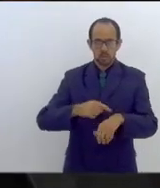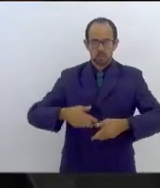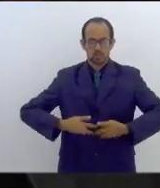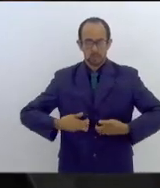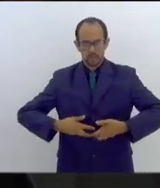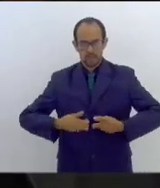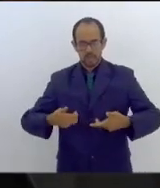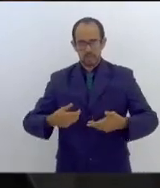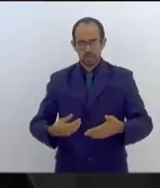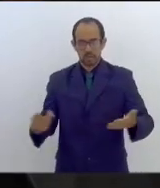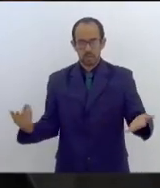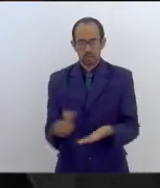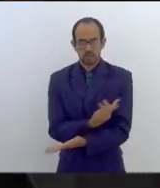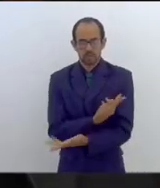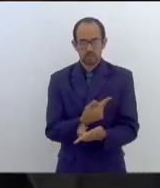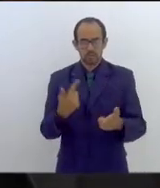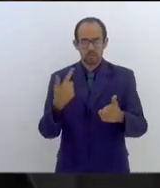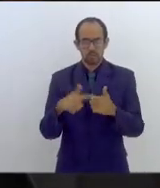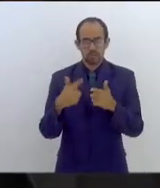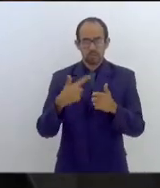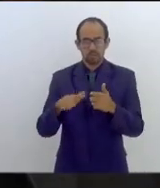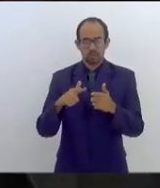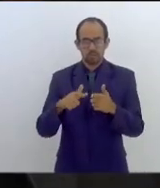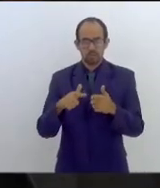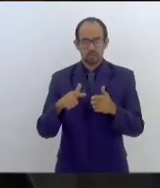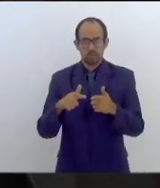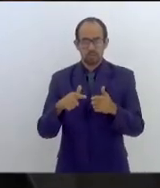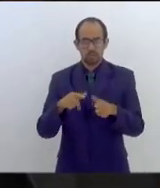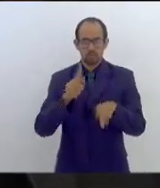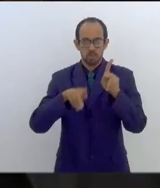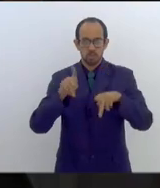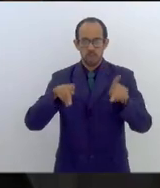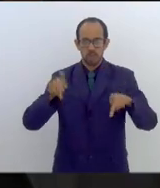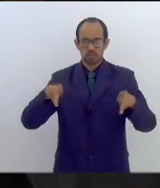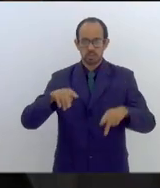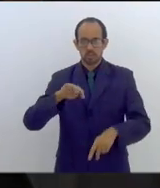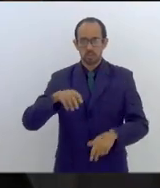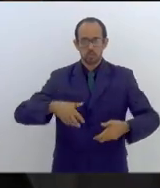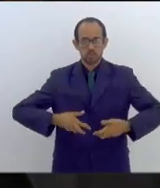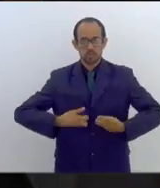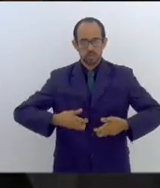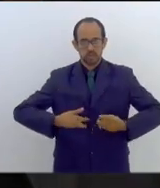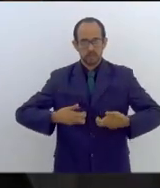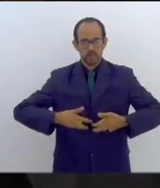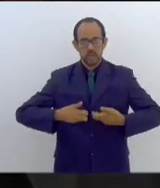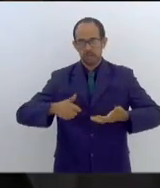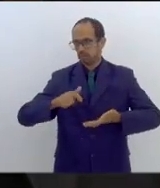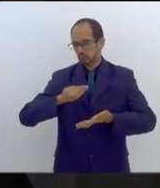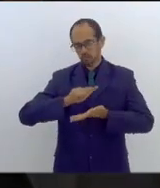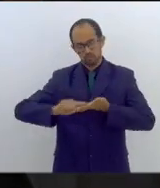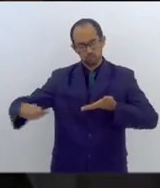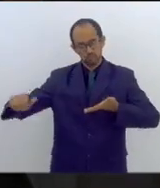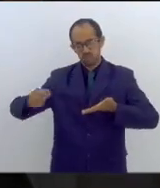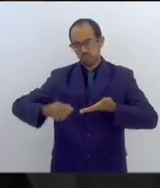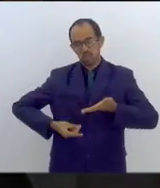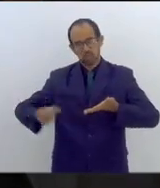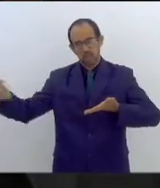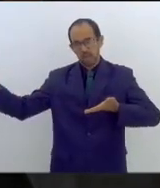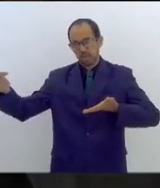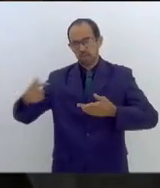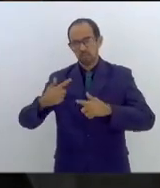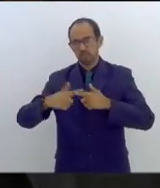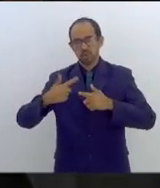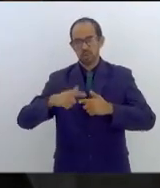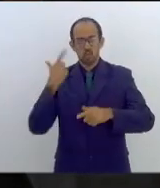inclusive, na ocupação demográfica da ilha, que está sofrendo um esvaziamento, porque as pessoas não conseguem mais viver